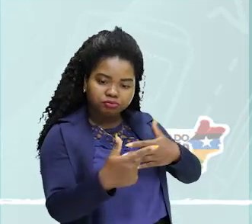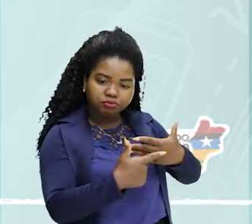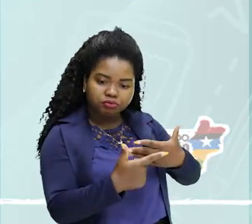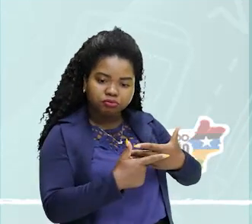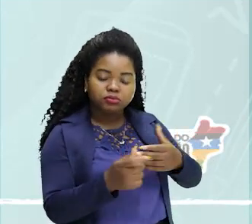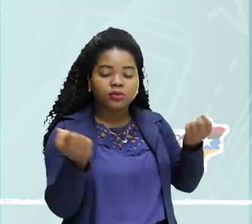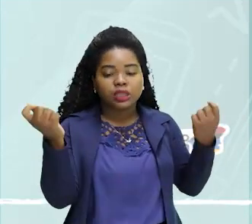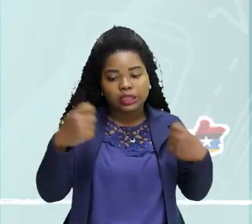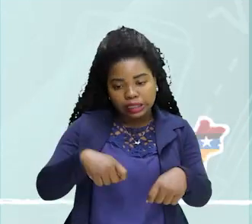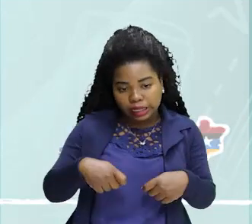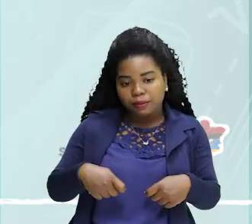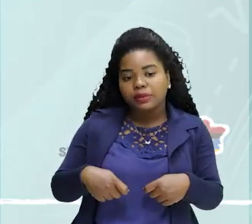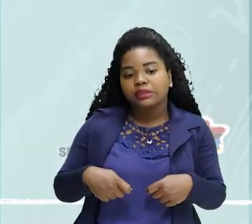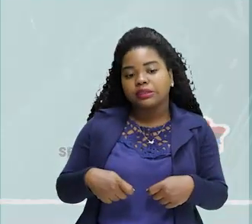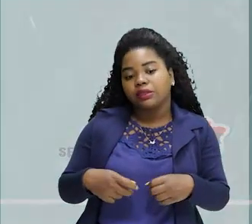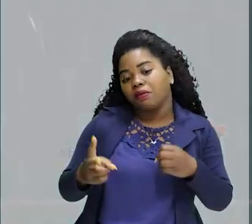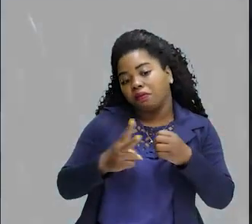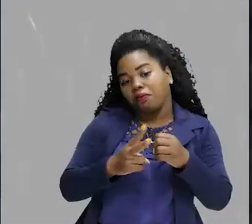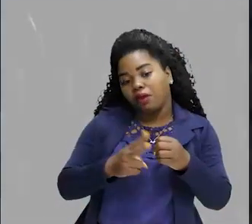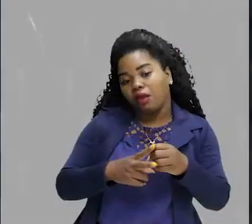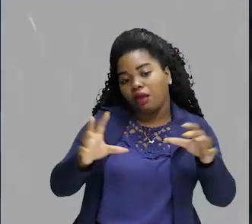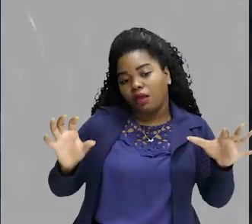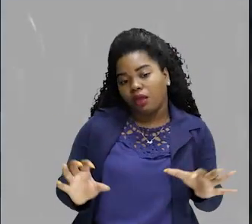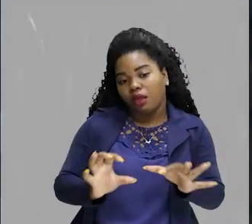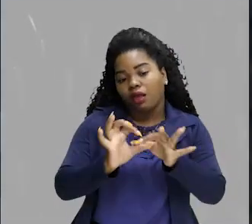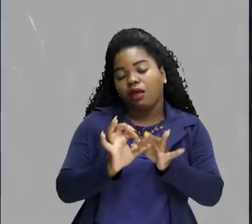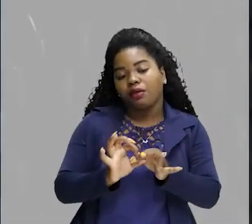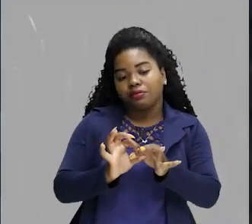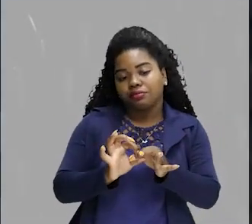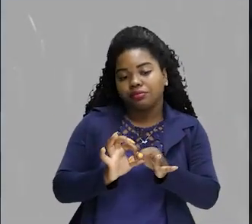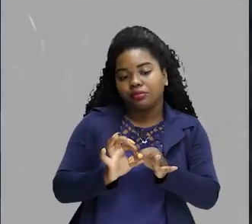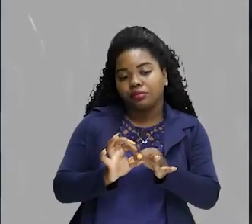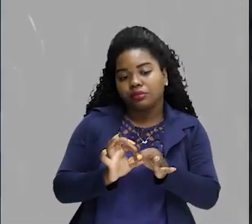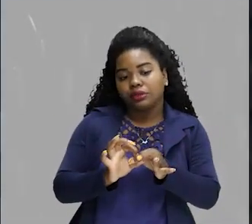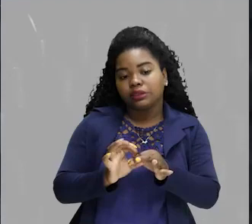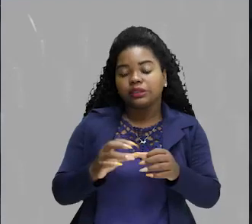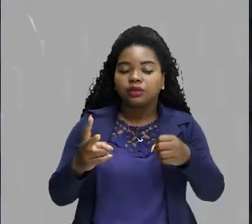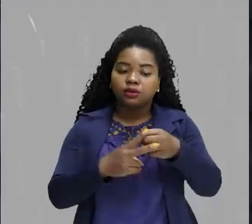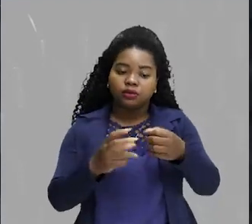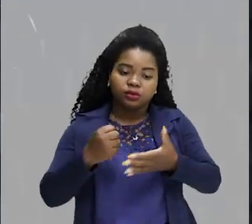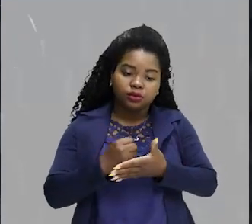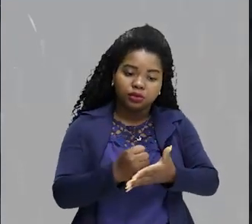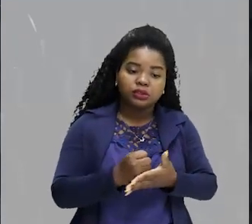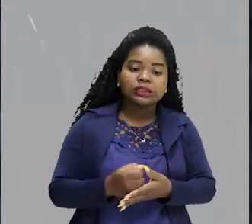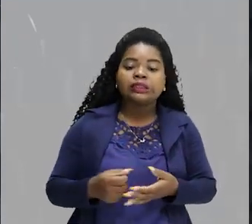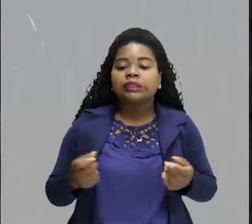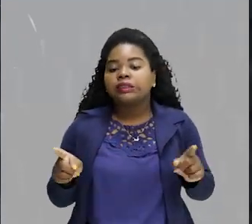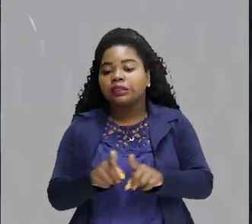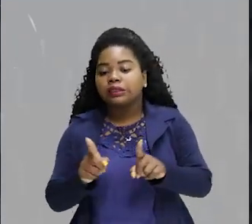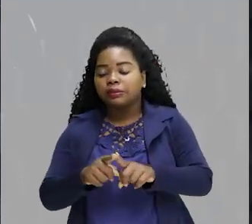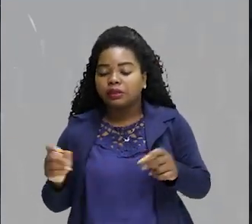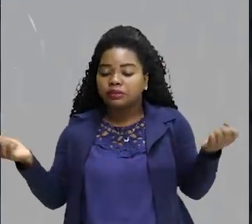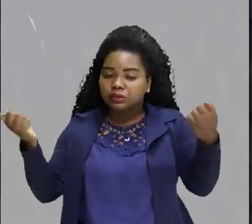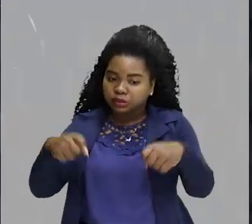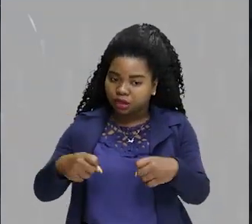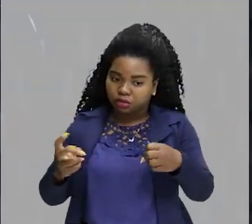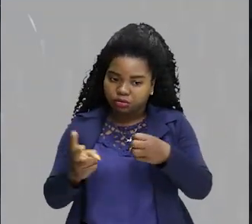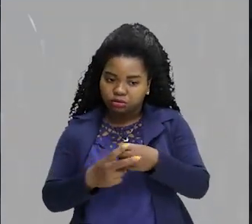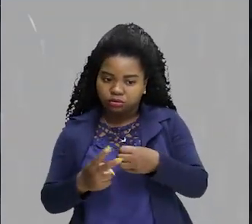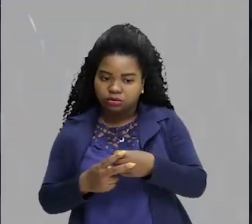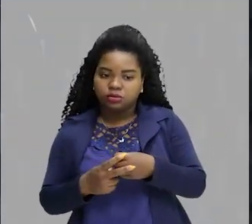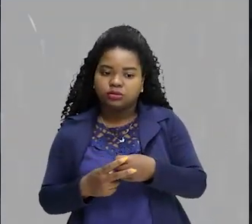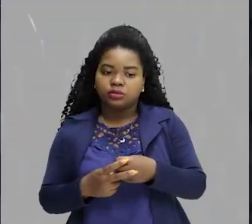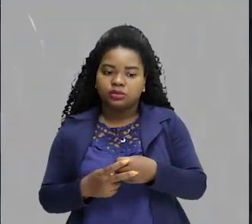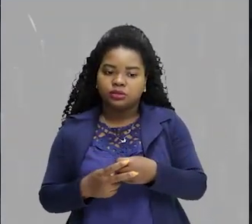tanto pode ser um verbo de ligação, e aí nesse caso ele é um verbo auxiliar, como ele pode ser um verbo que indica o